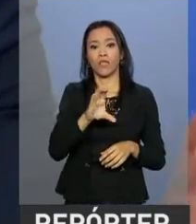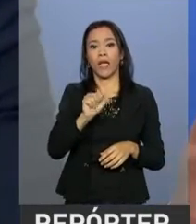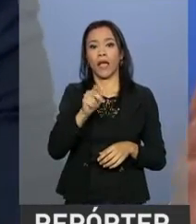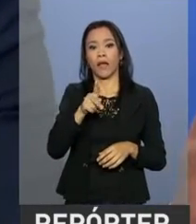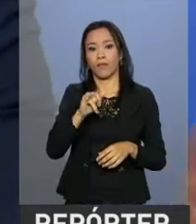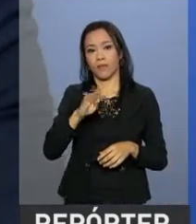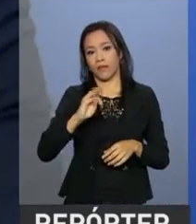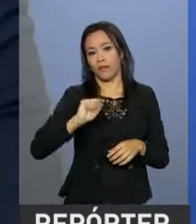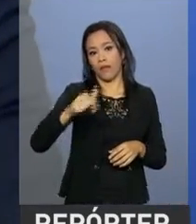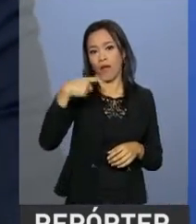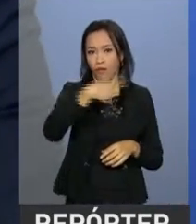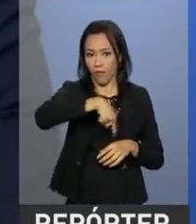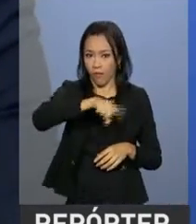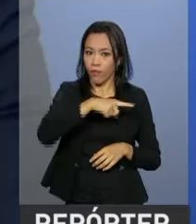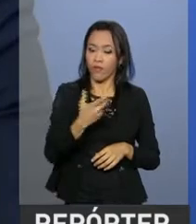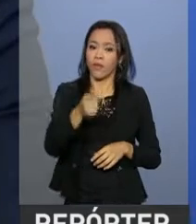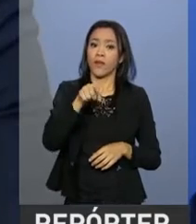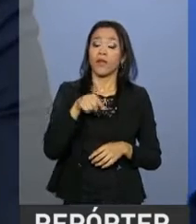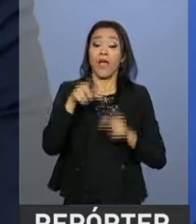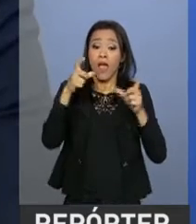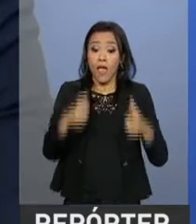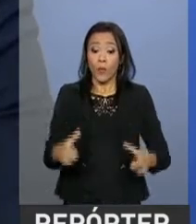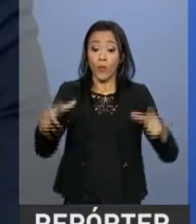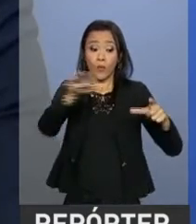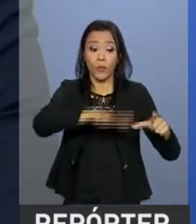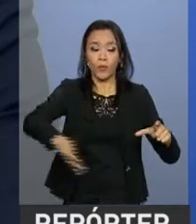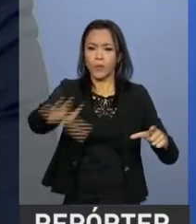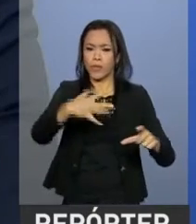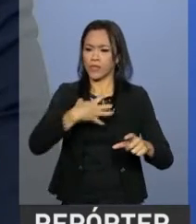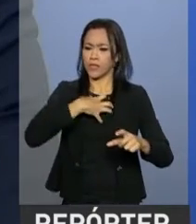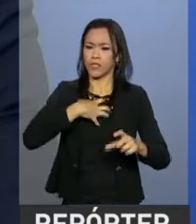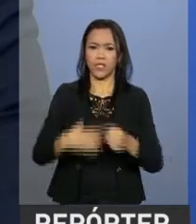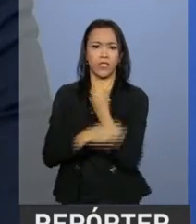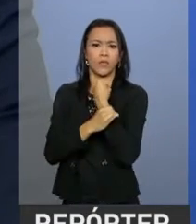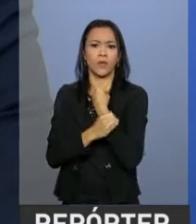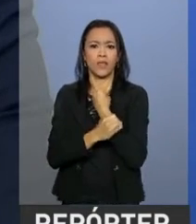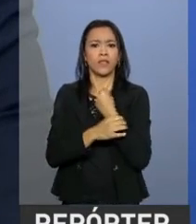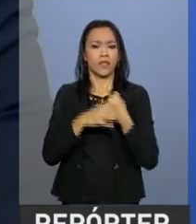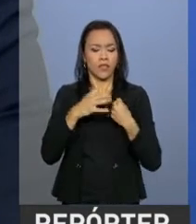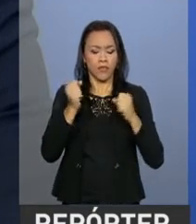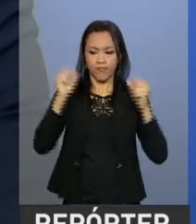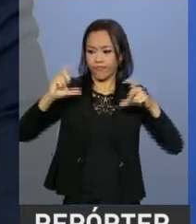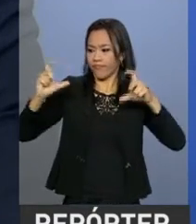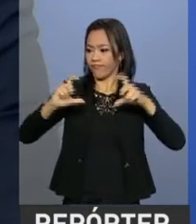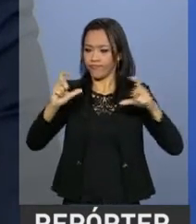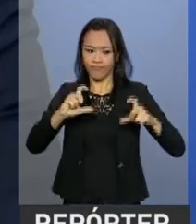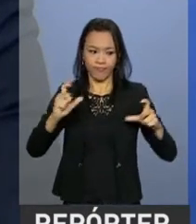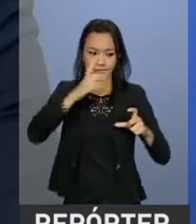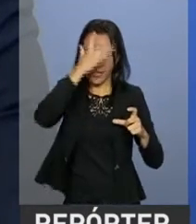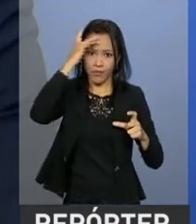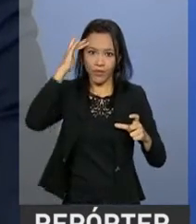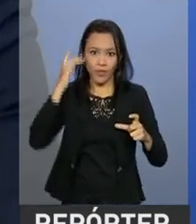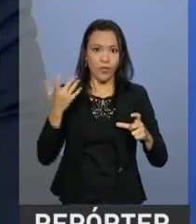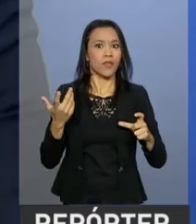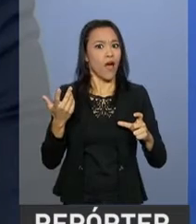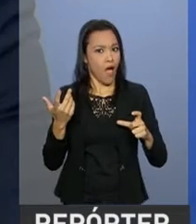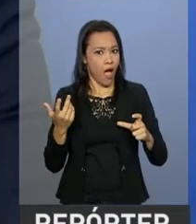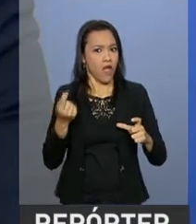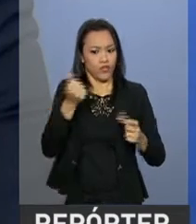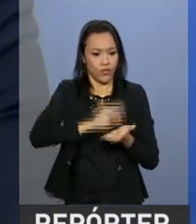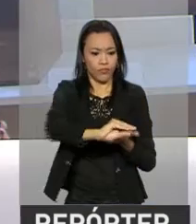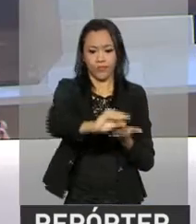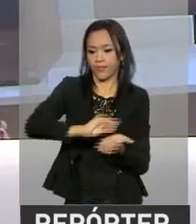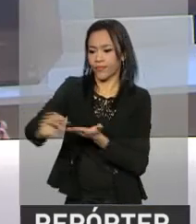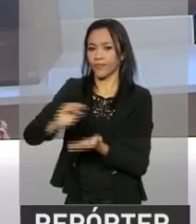confiança que efetivamente gera o estímulo necessário para que as pessoas se disponham a fazer